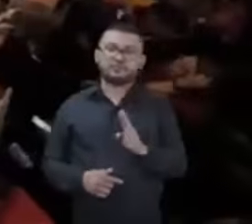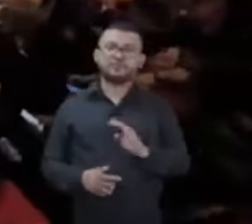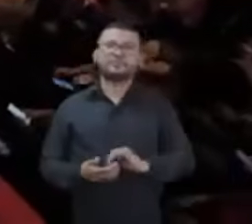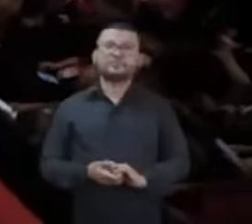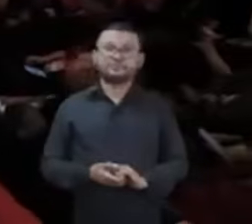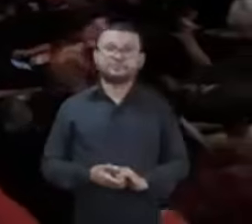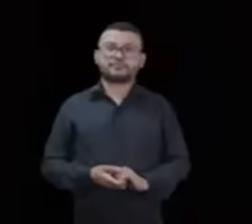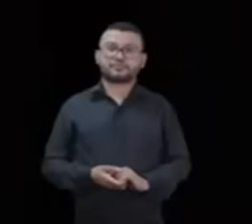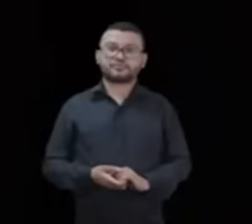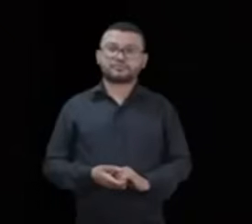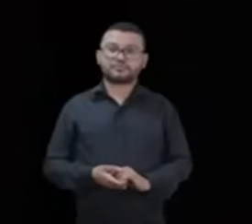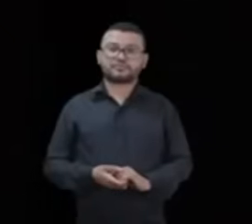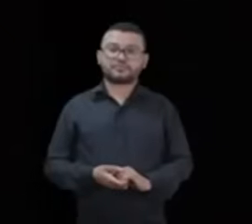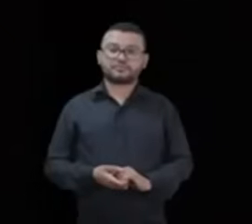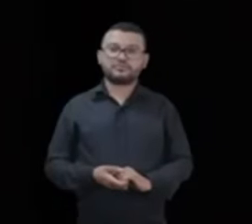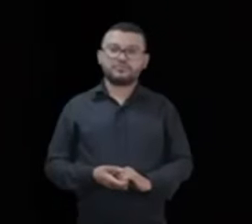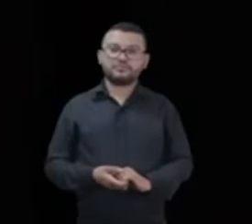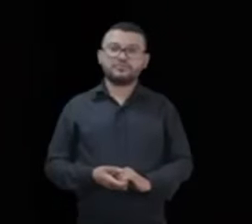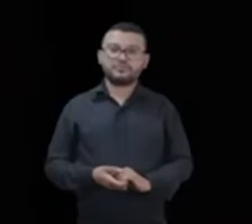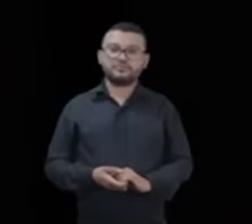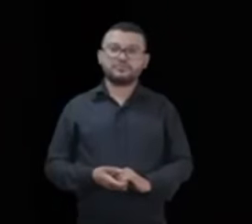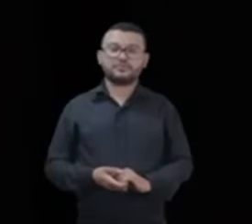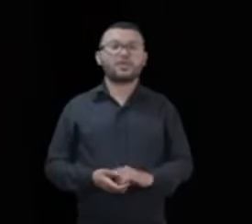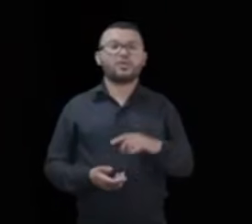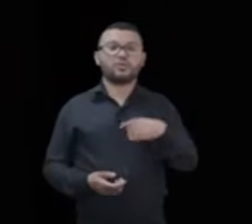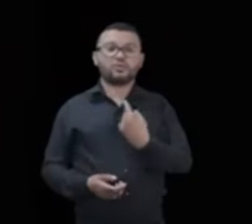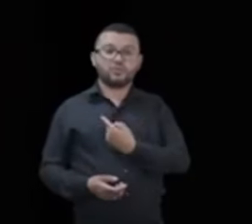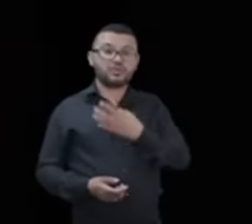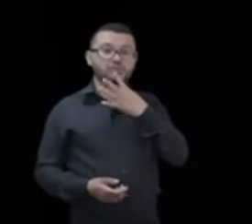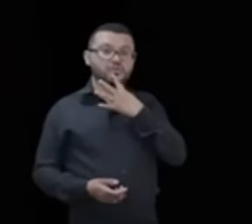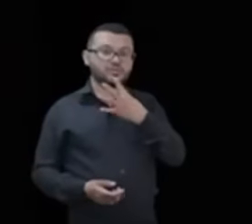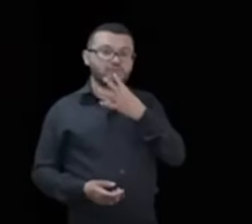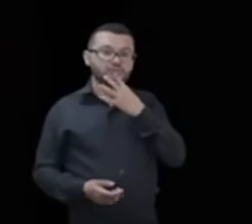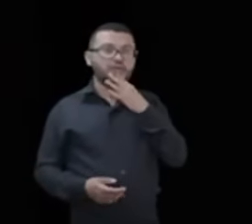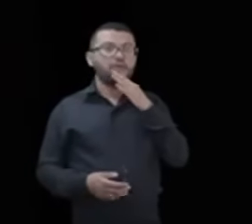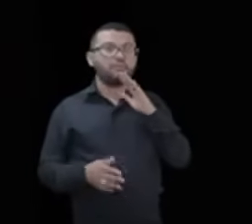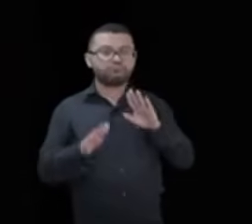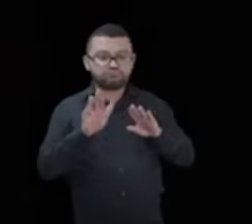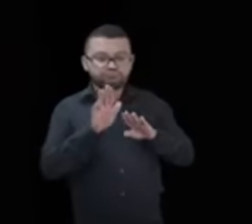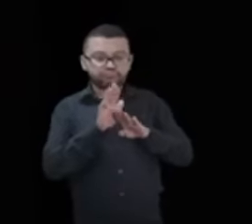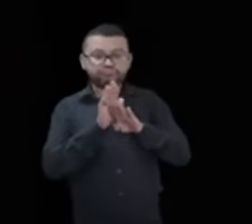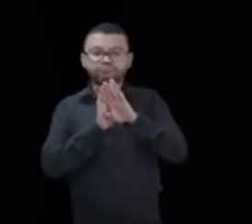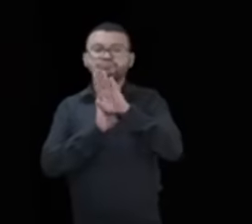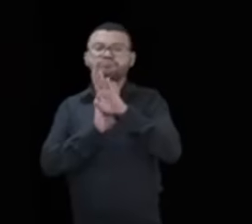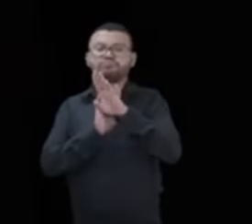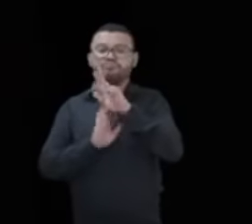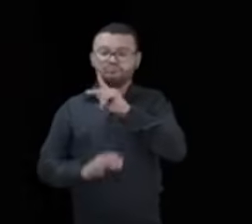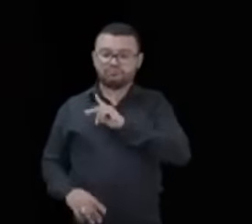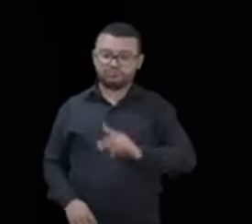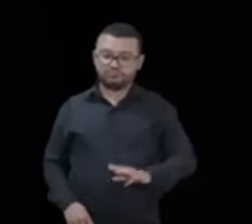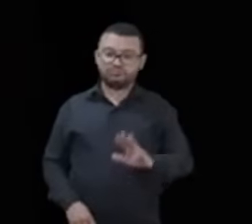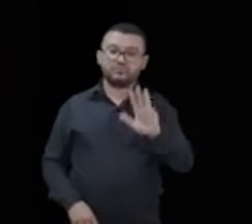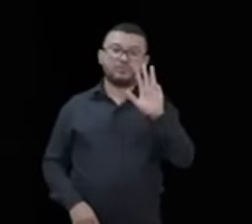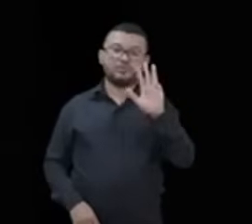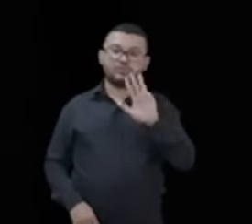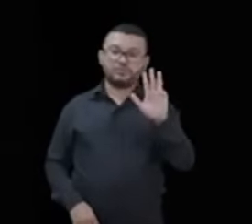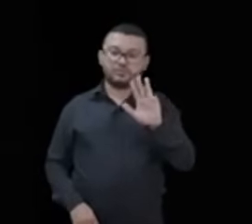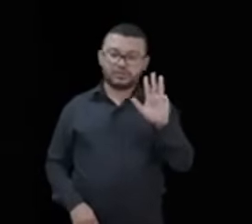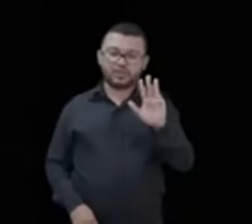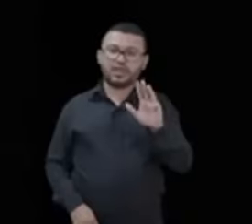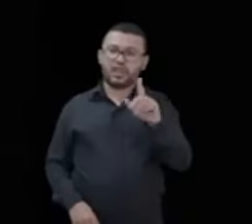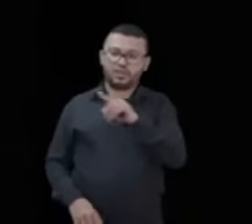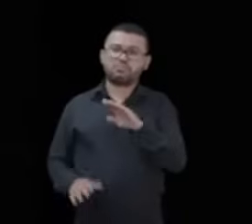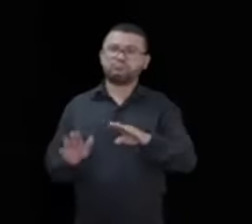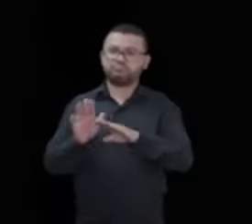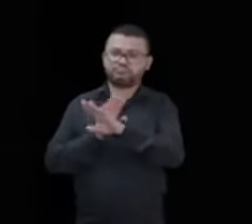Mas reconhecermos os avanços do governo do presidente Lula, que são imensos, não significa que o PT